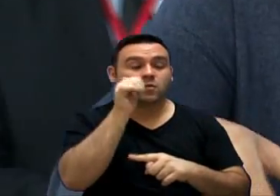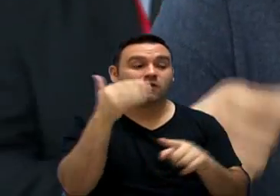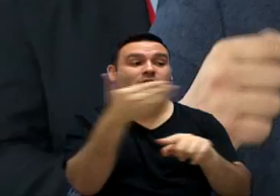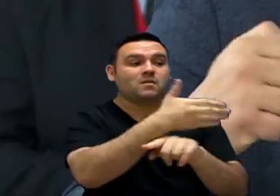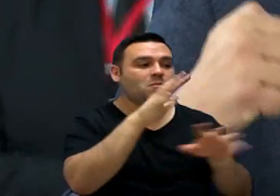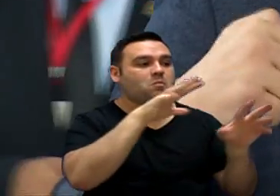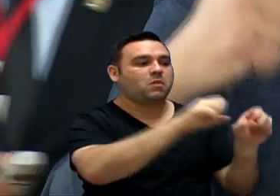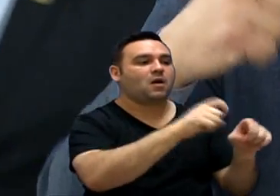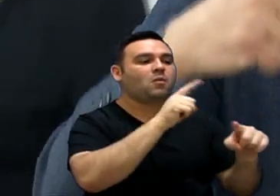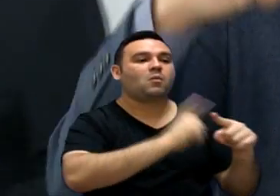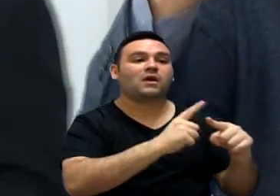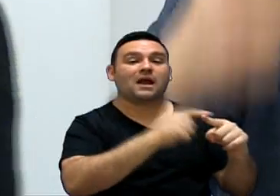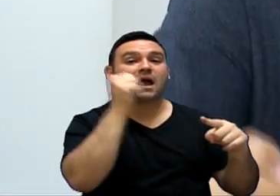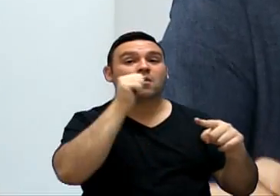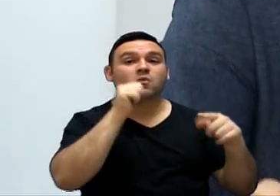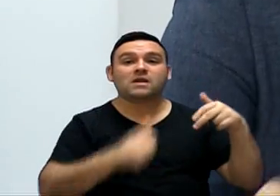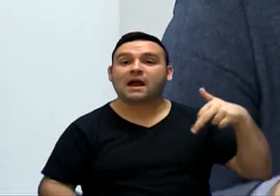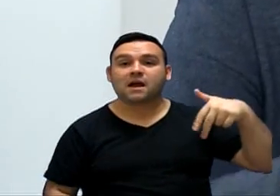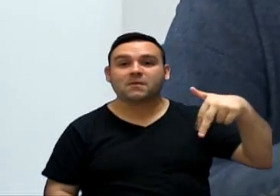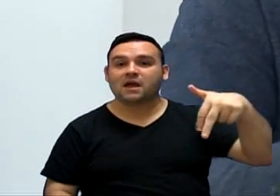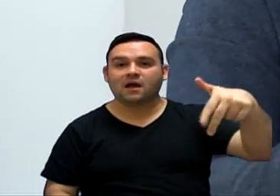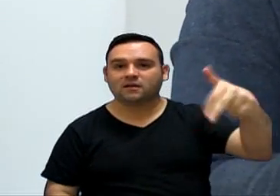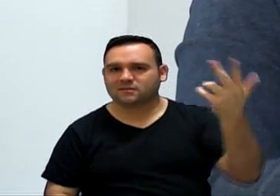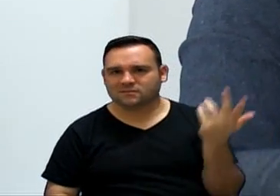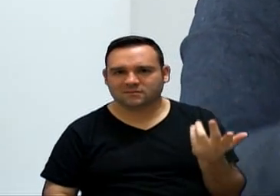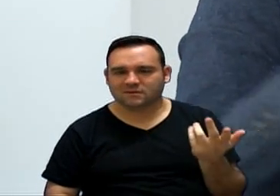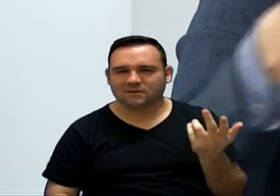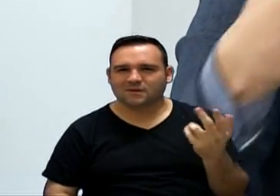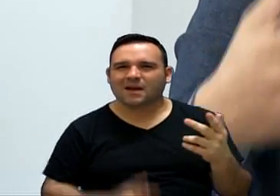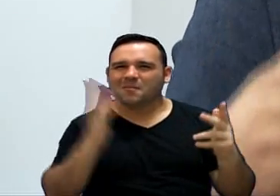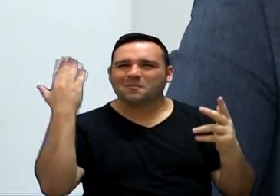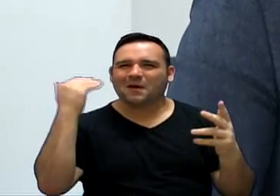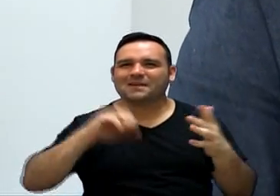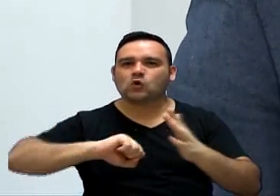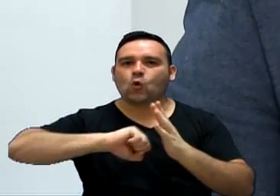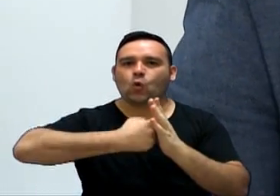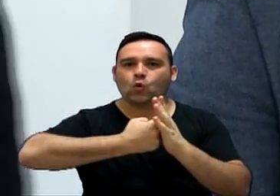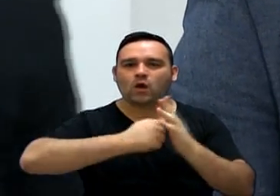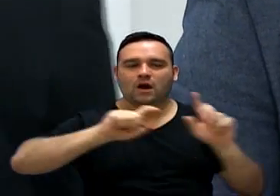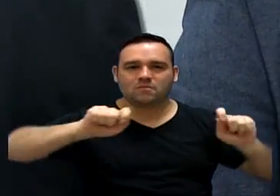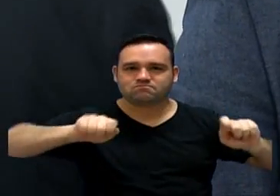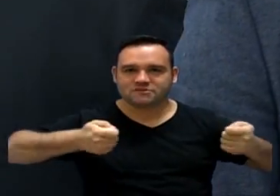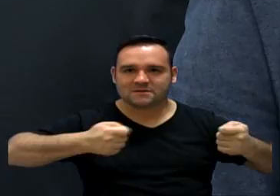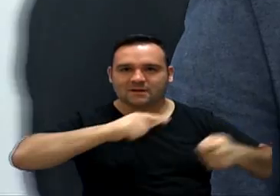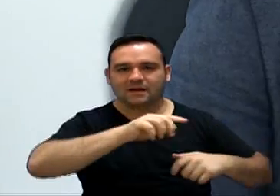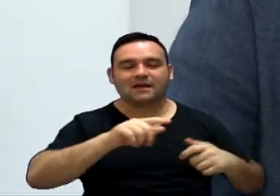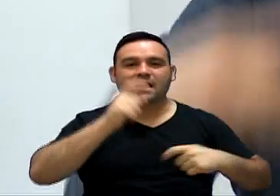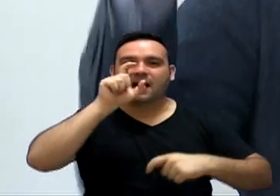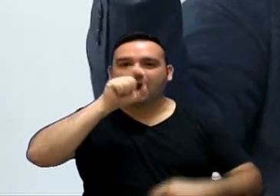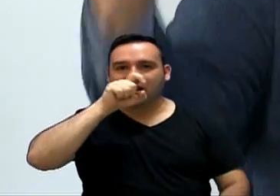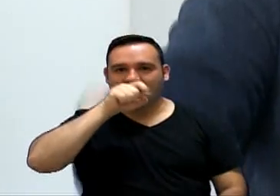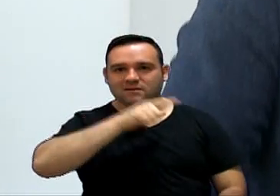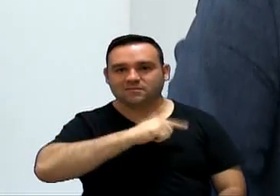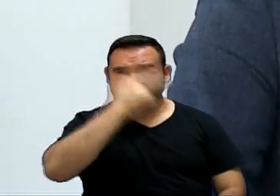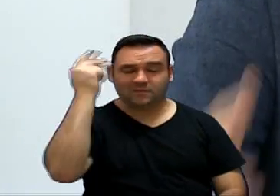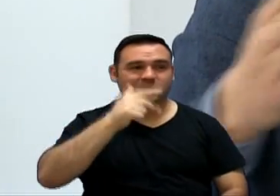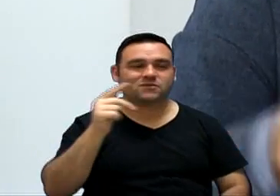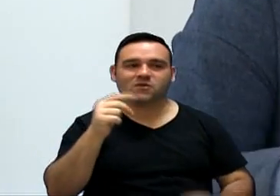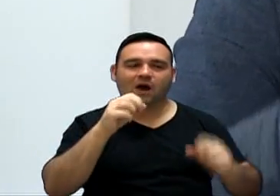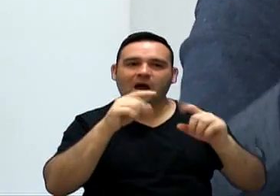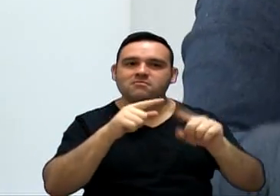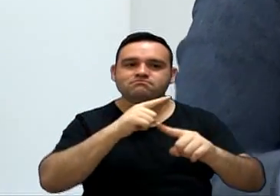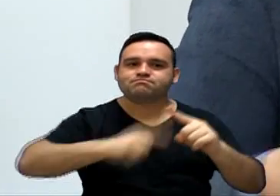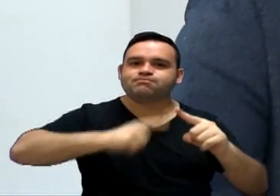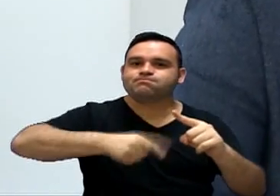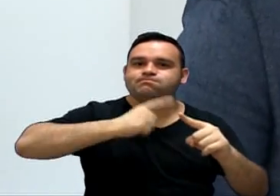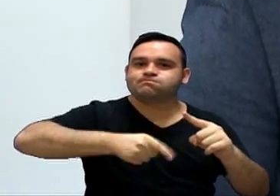mulher à força porque ela estava caminhando numa praça. Aquele lockdown que ele causou naquela cidade de Araraquara, que ninguém podia andar para a direita, nem para a